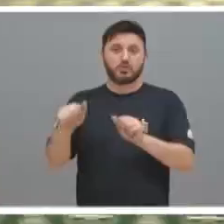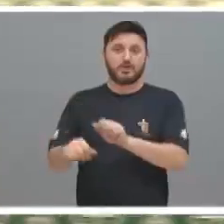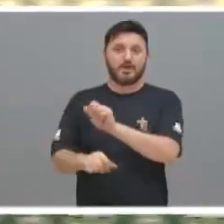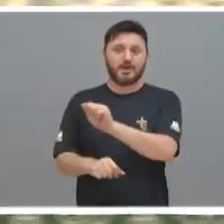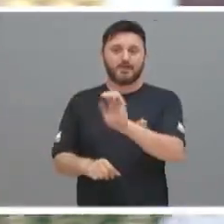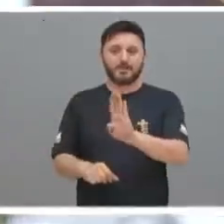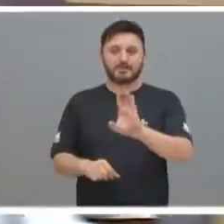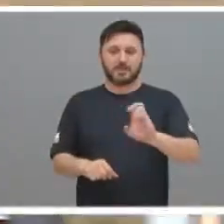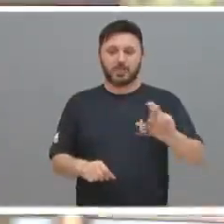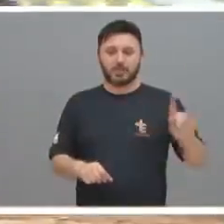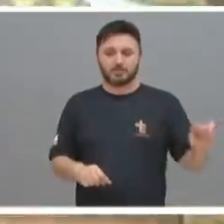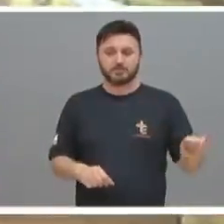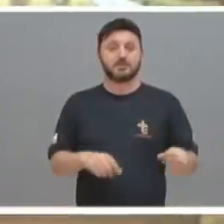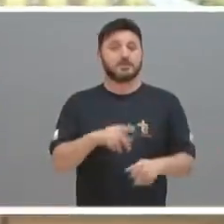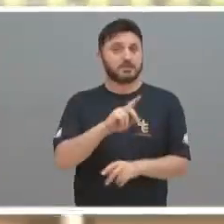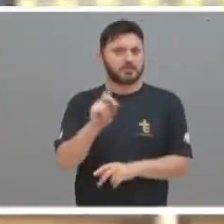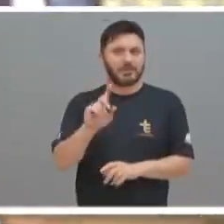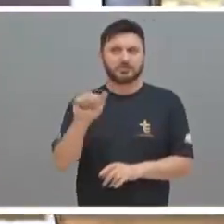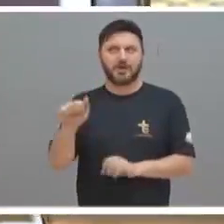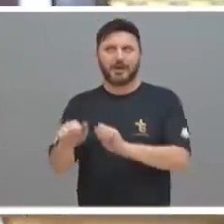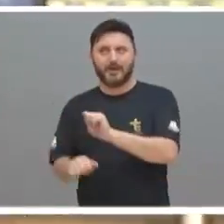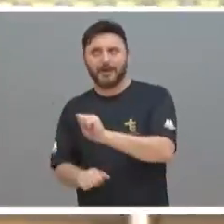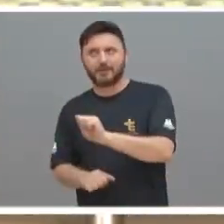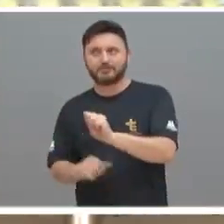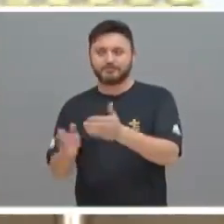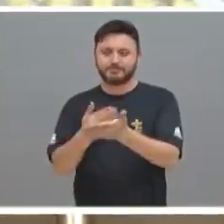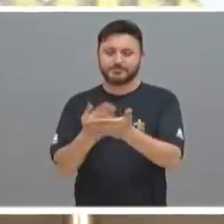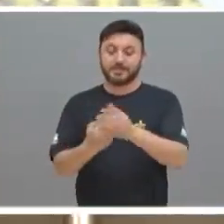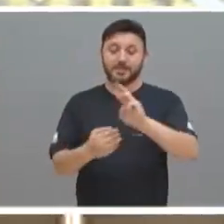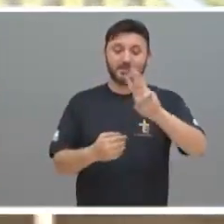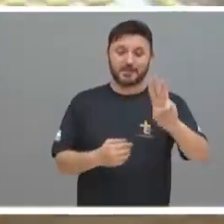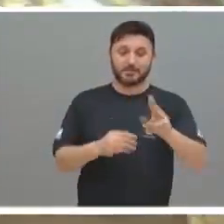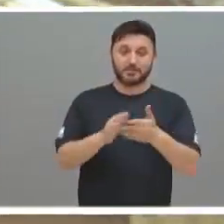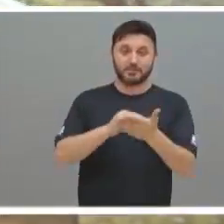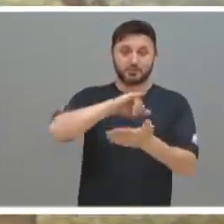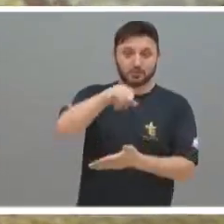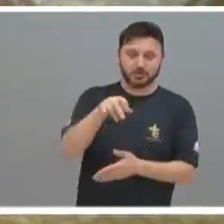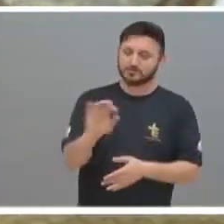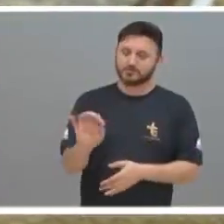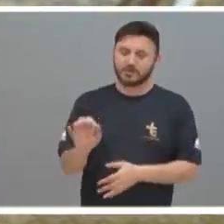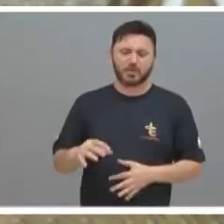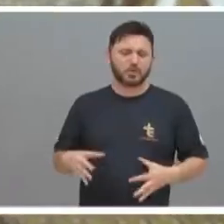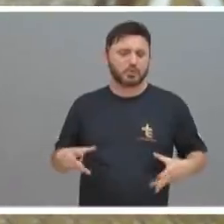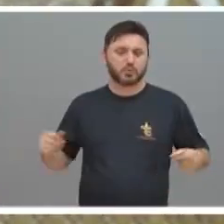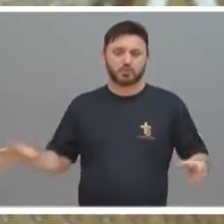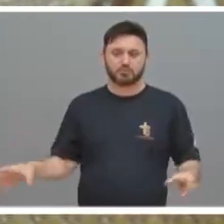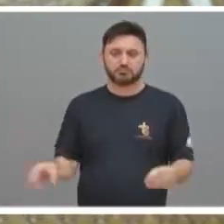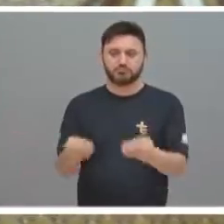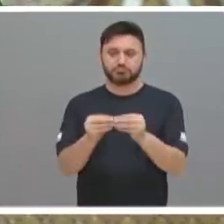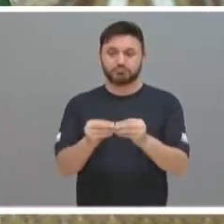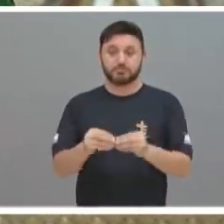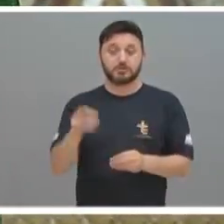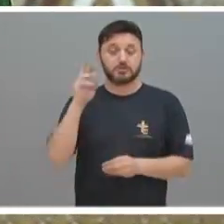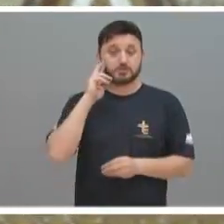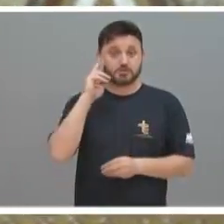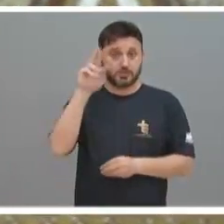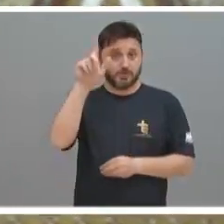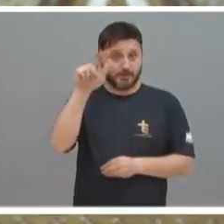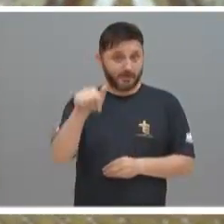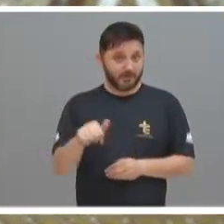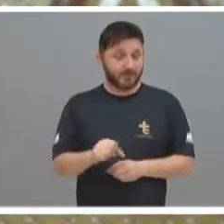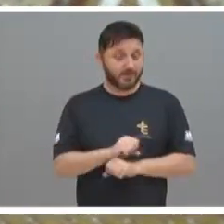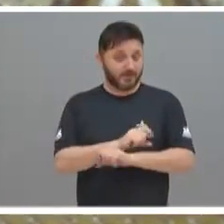inteiro. Não é só o A, o W, o J, é tudo. E o Senhor é claro,